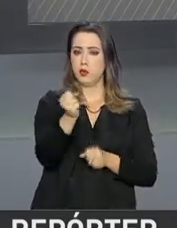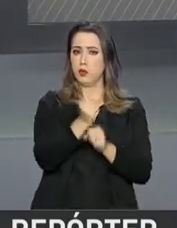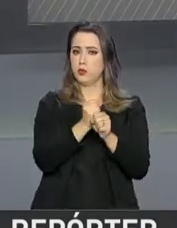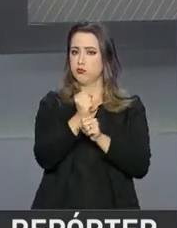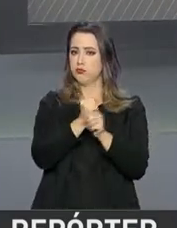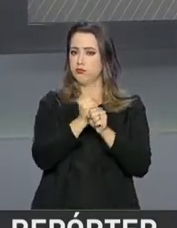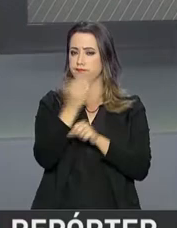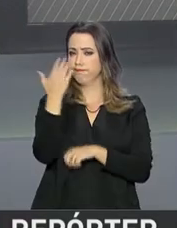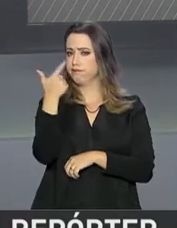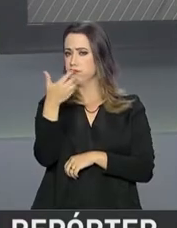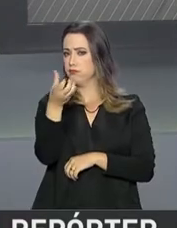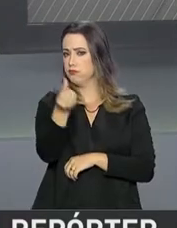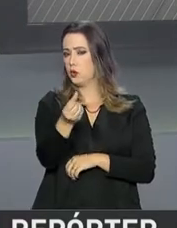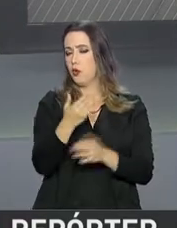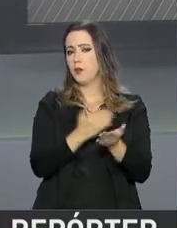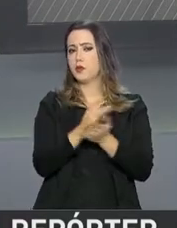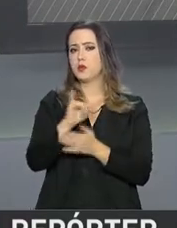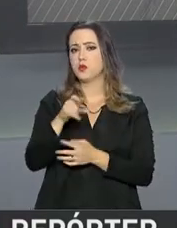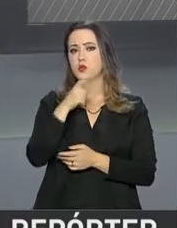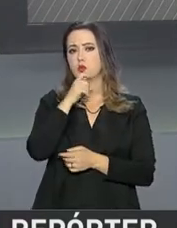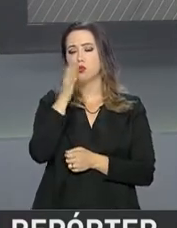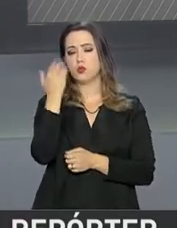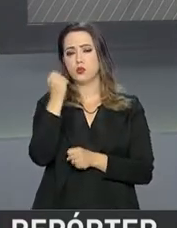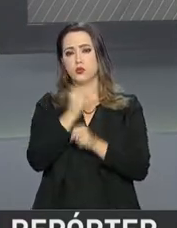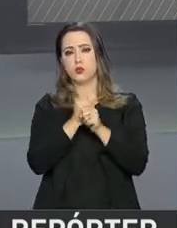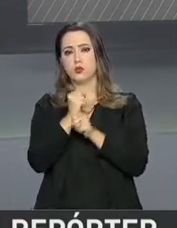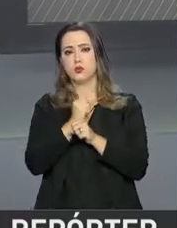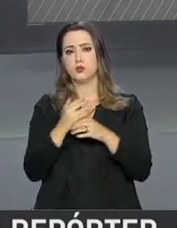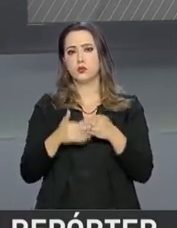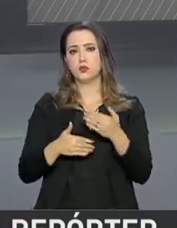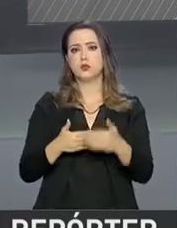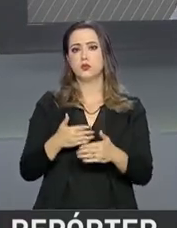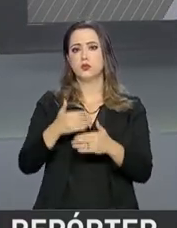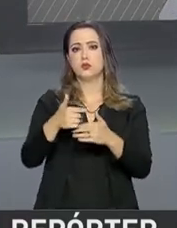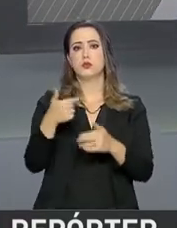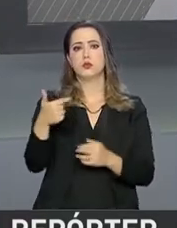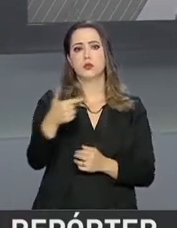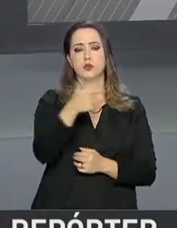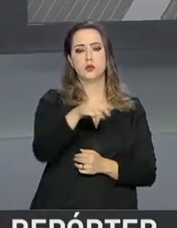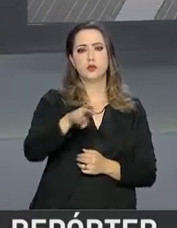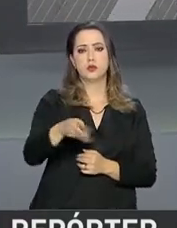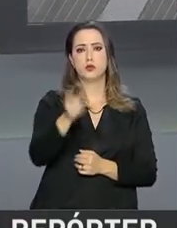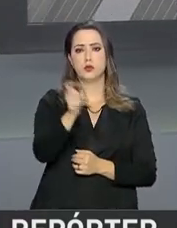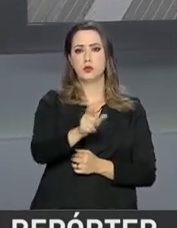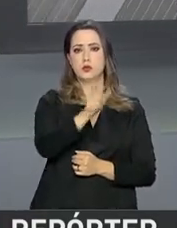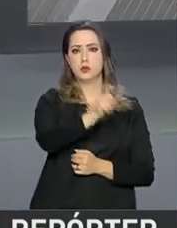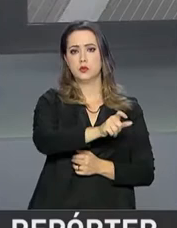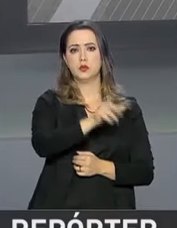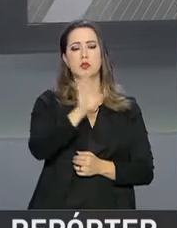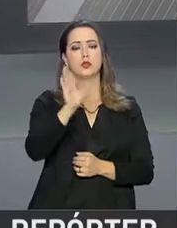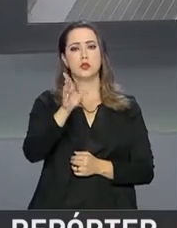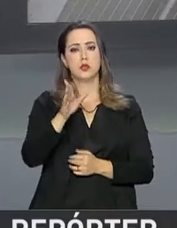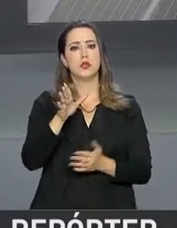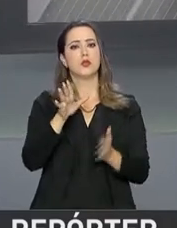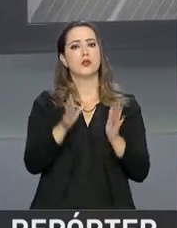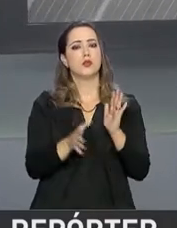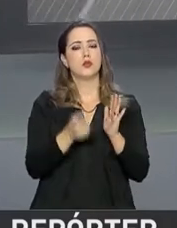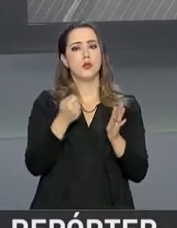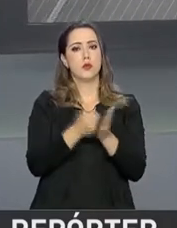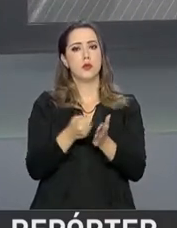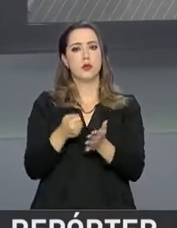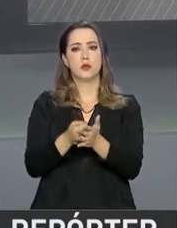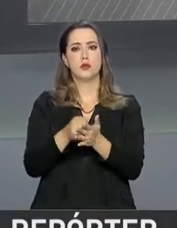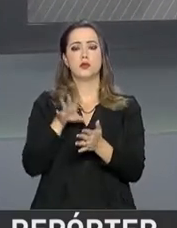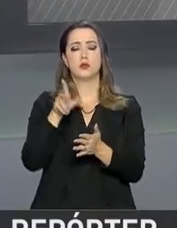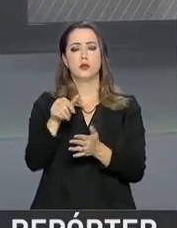começou a ser pago em julho do ano passado desde então 22 milhões e 200 mil trabalhadores já foram pagos